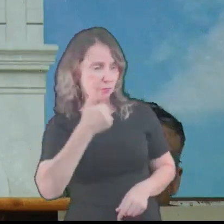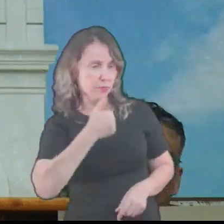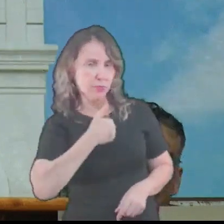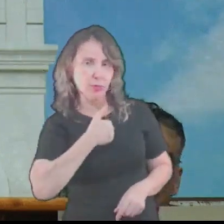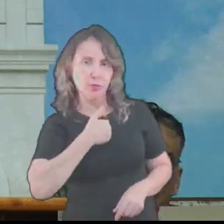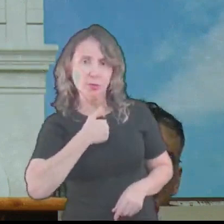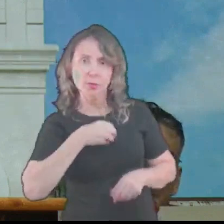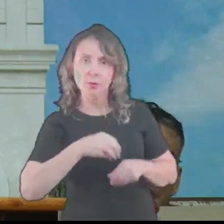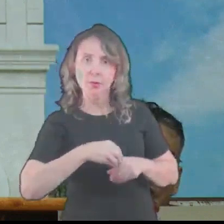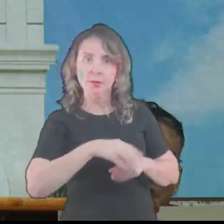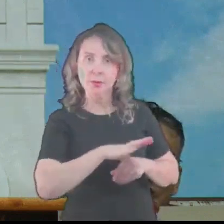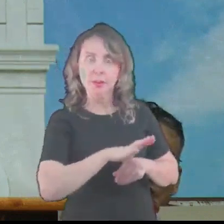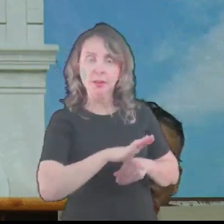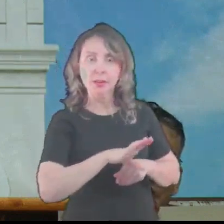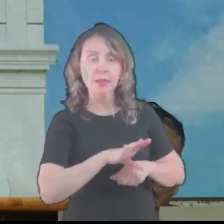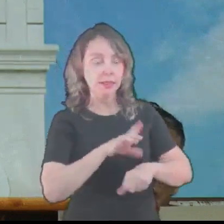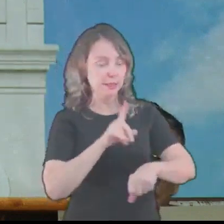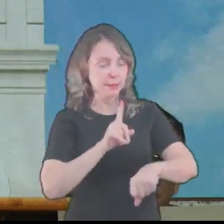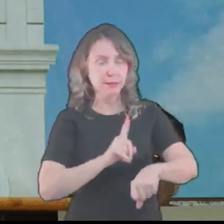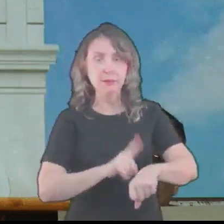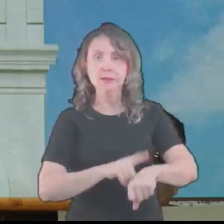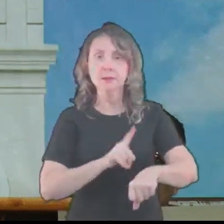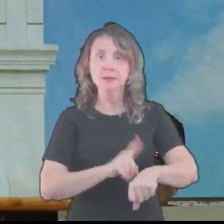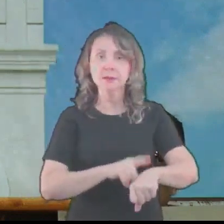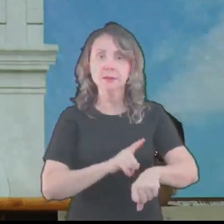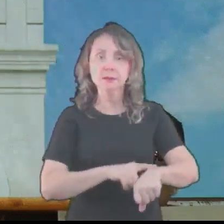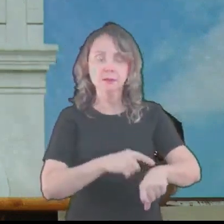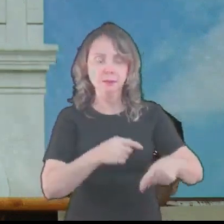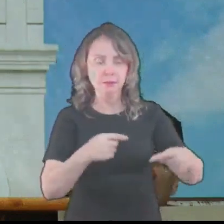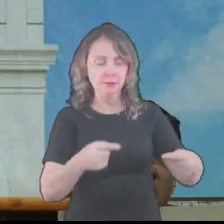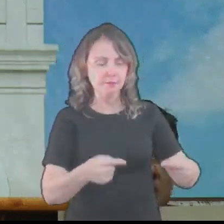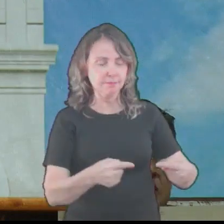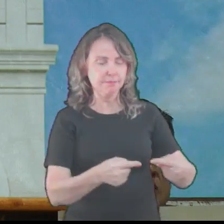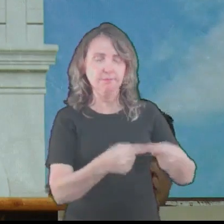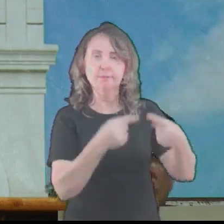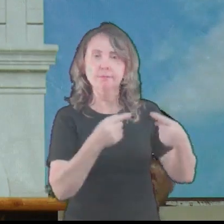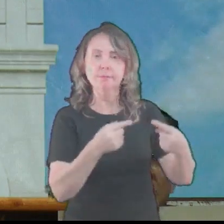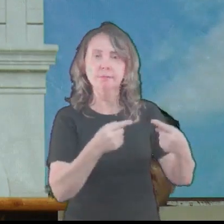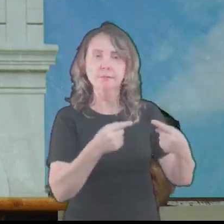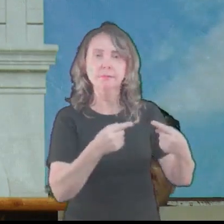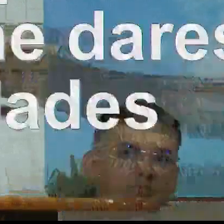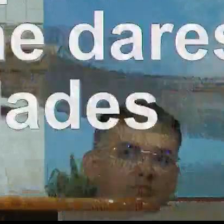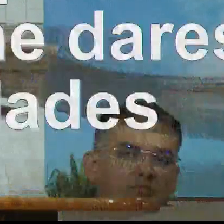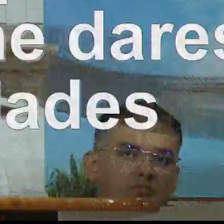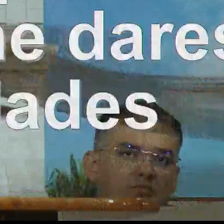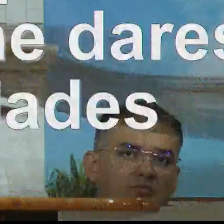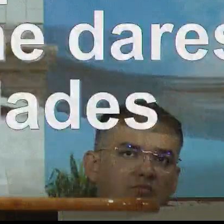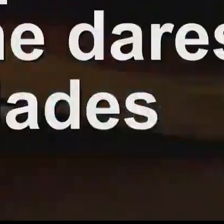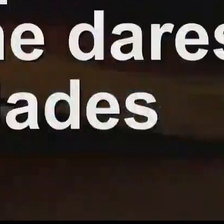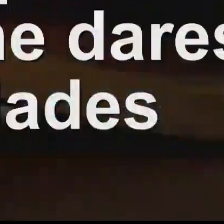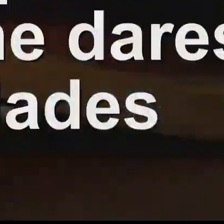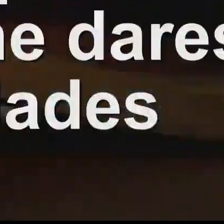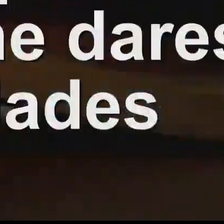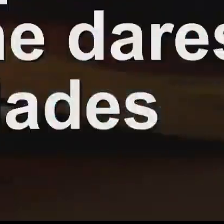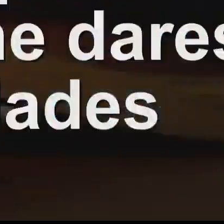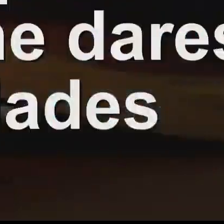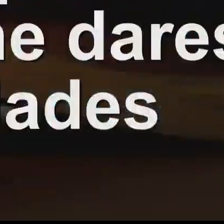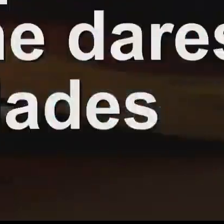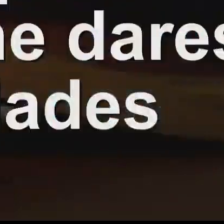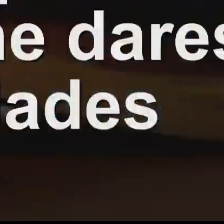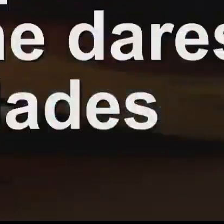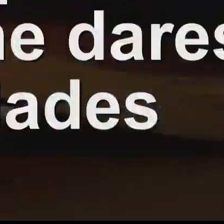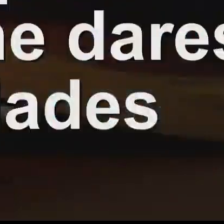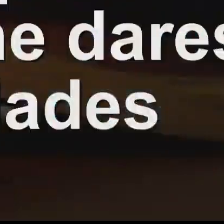no tempo aceitável te ouvi, e no dia da